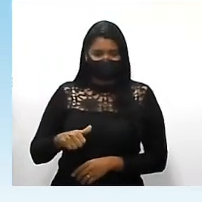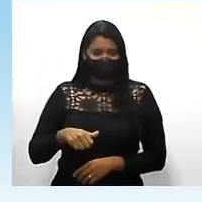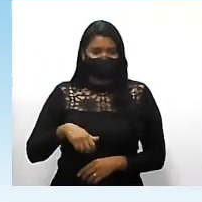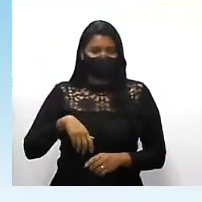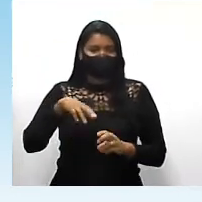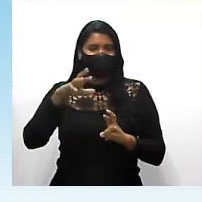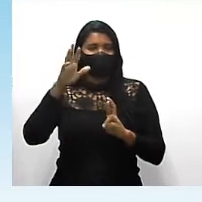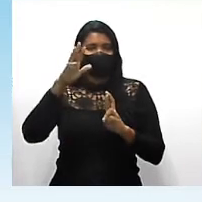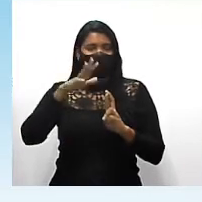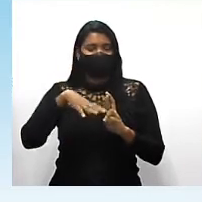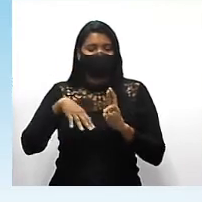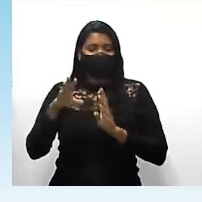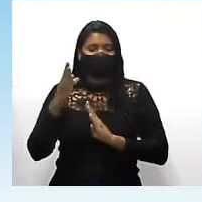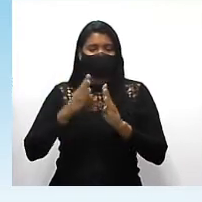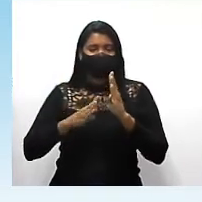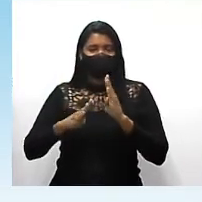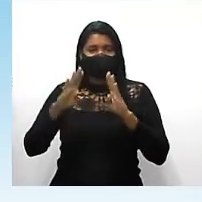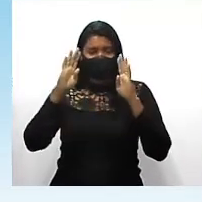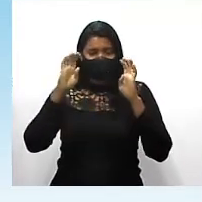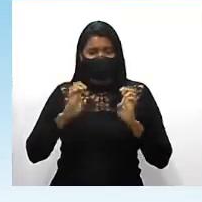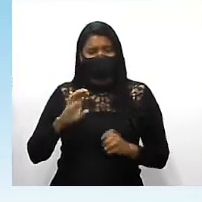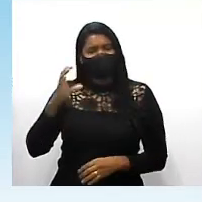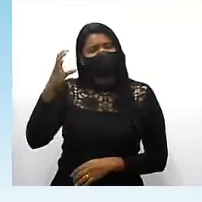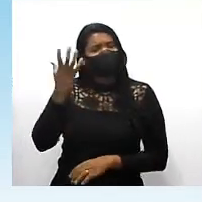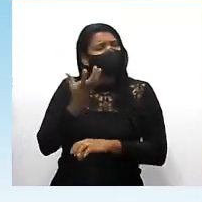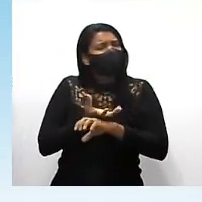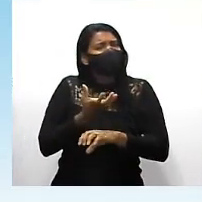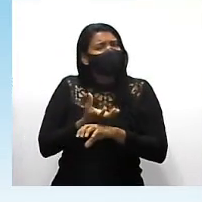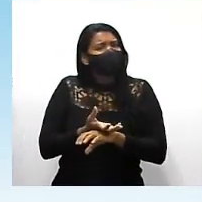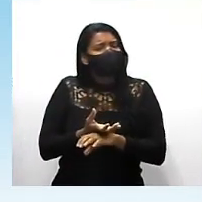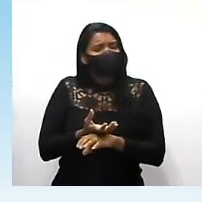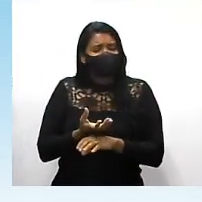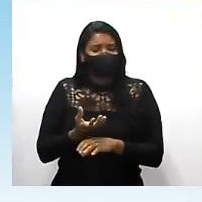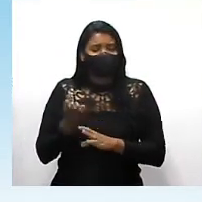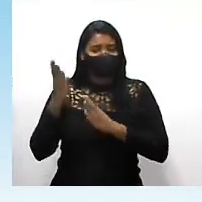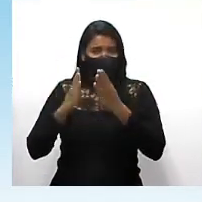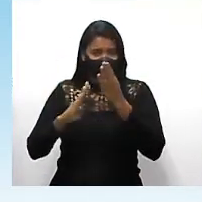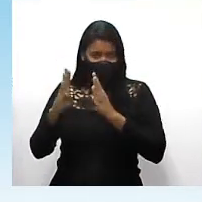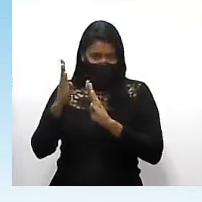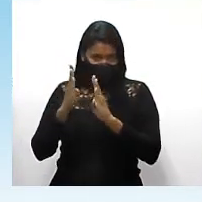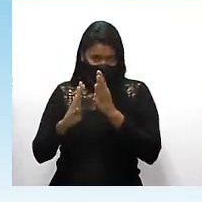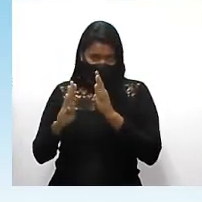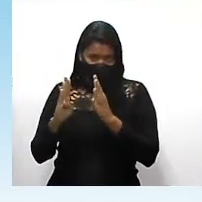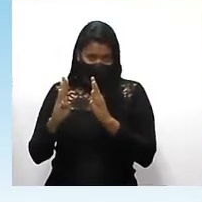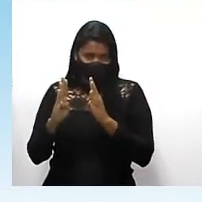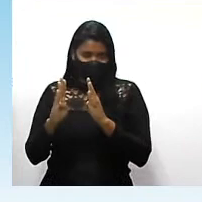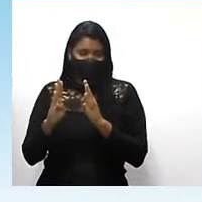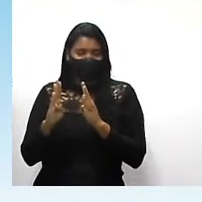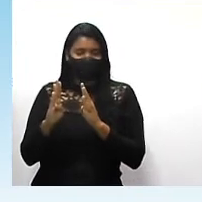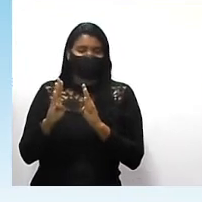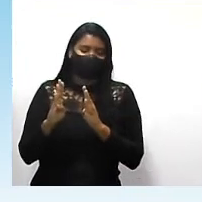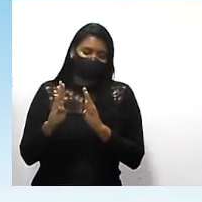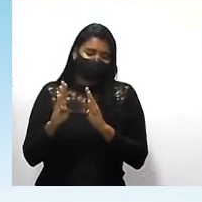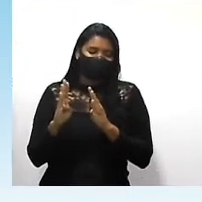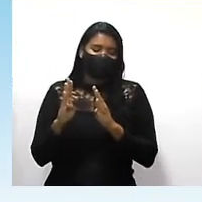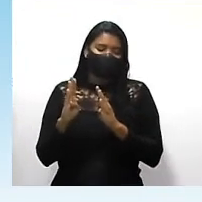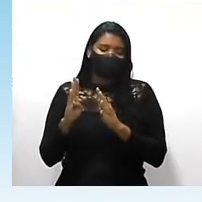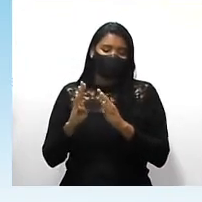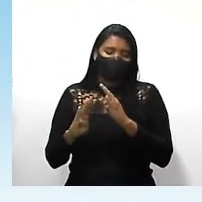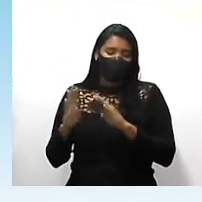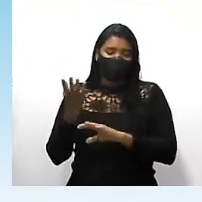bioética. Que ciências, que disciplinas são essas? A biologia, claro,